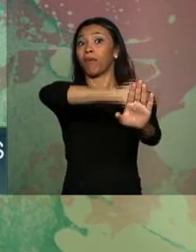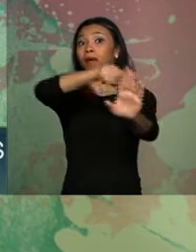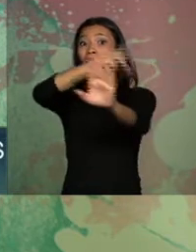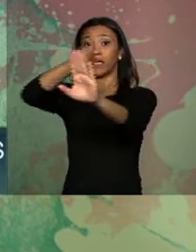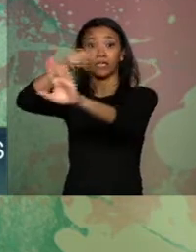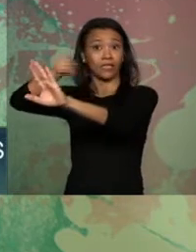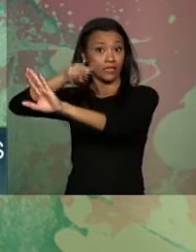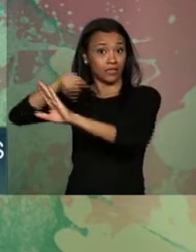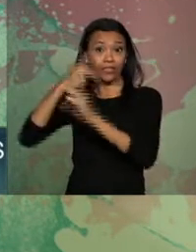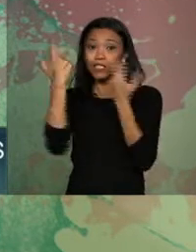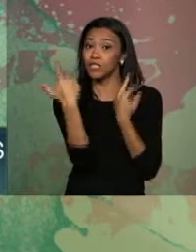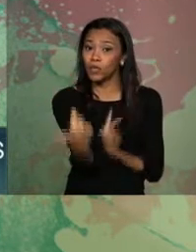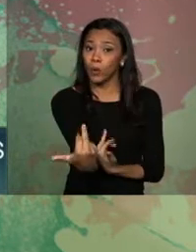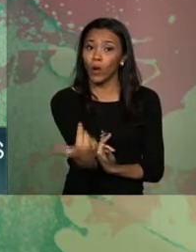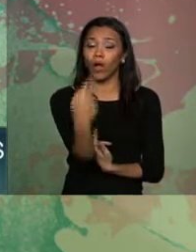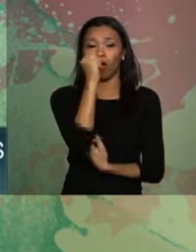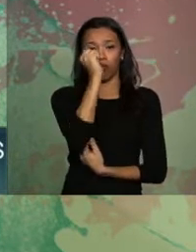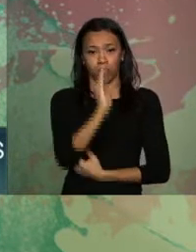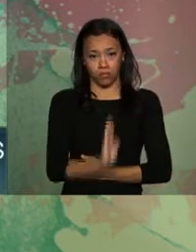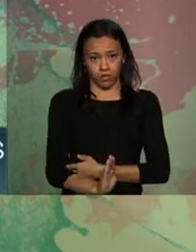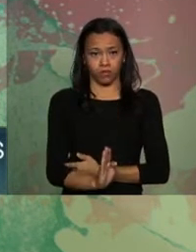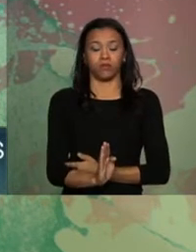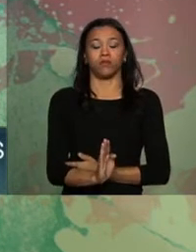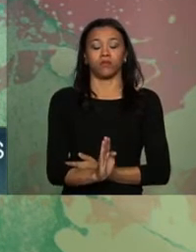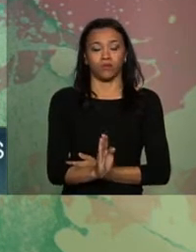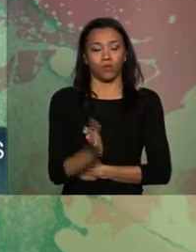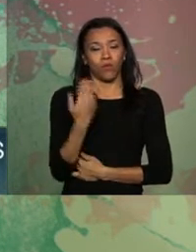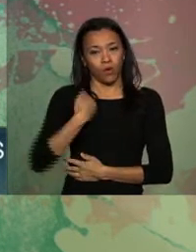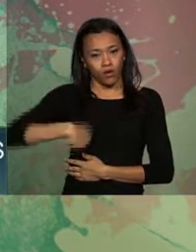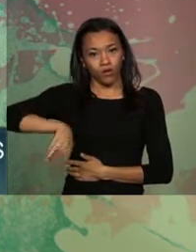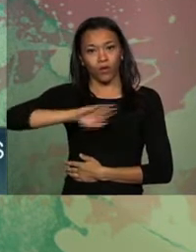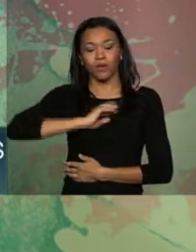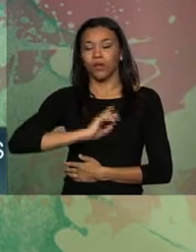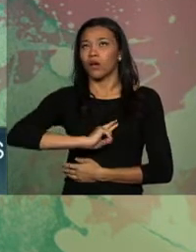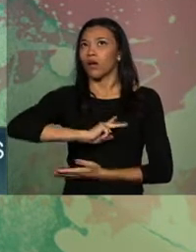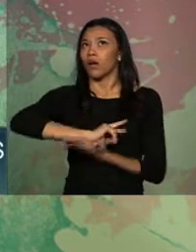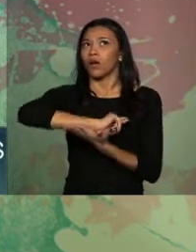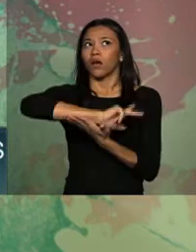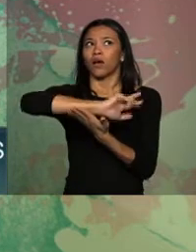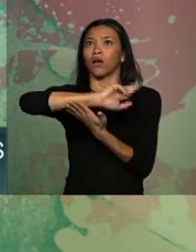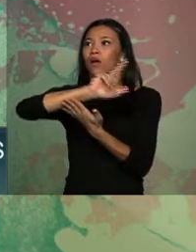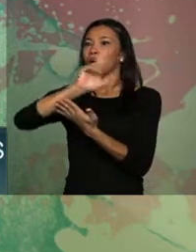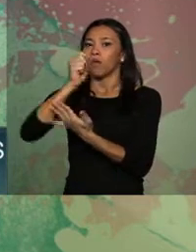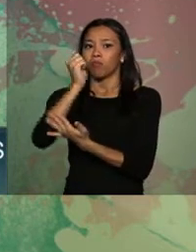da população brasileira, do nosso território e com a nossa complexidade.